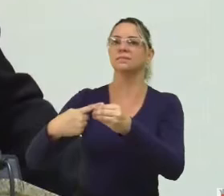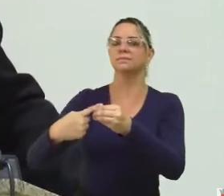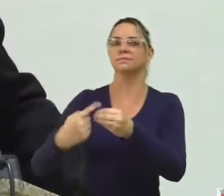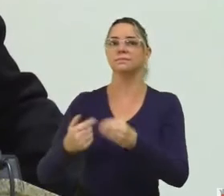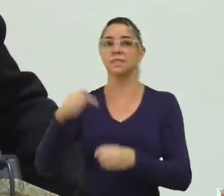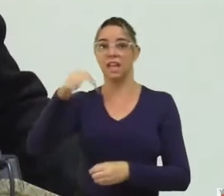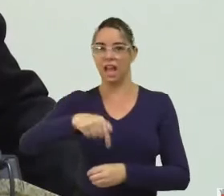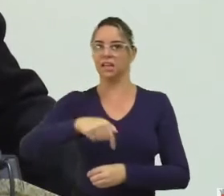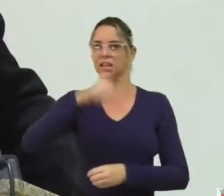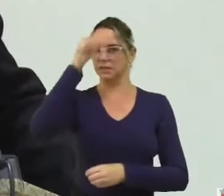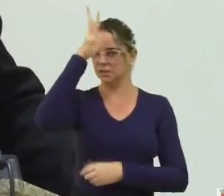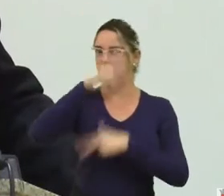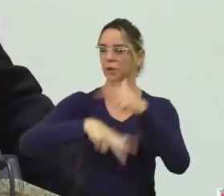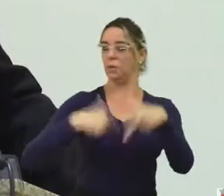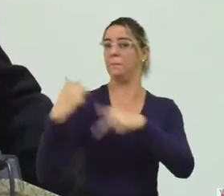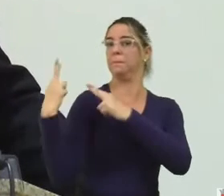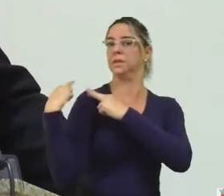ainda